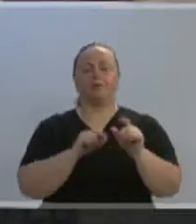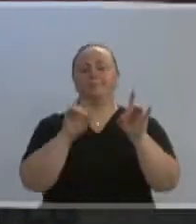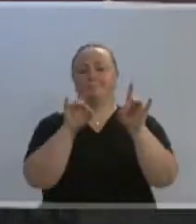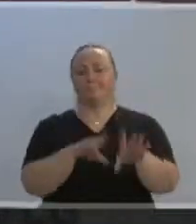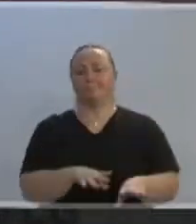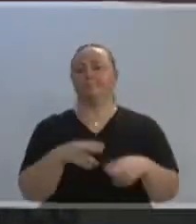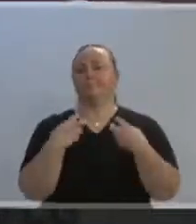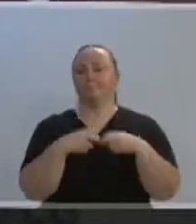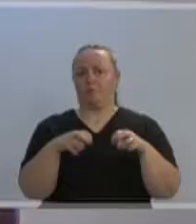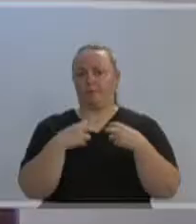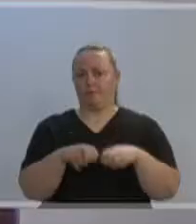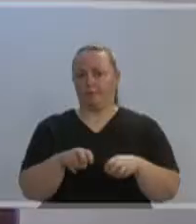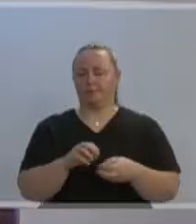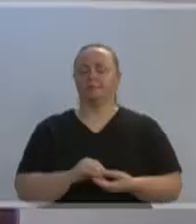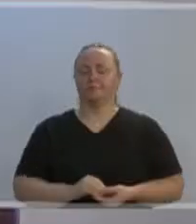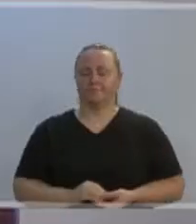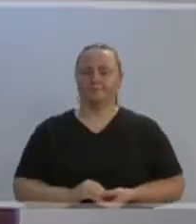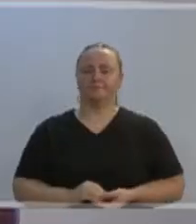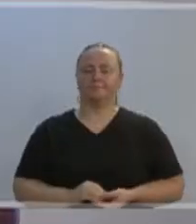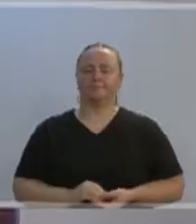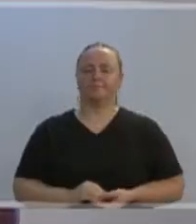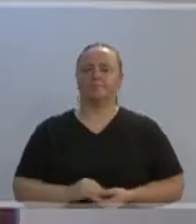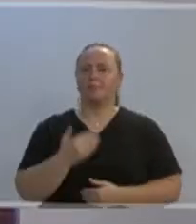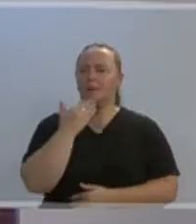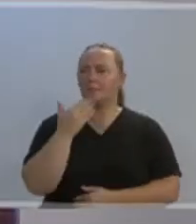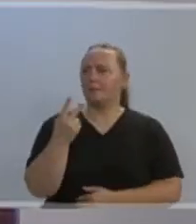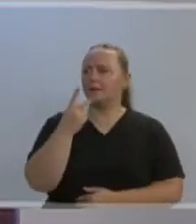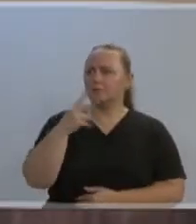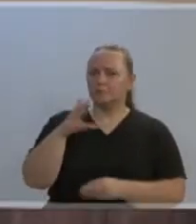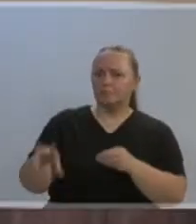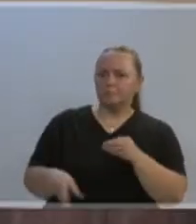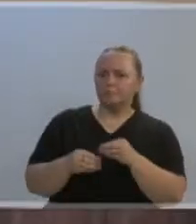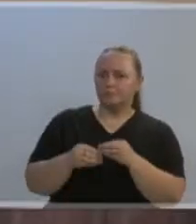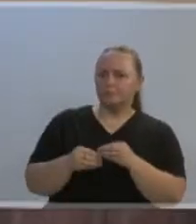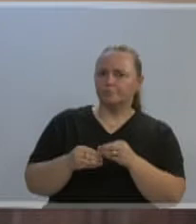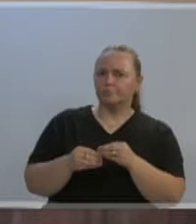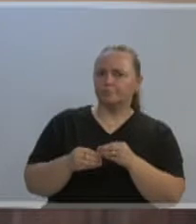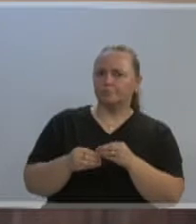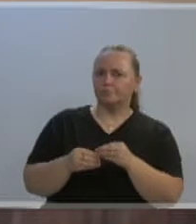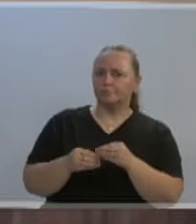ônibus. Peço 2 minutos para o encerramento da minha fala, presidente.